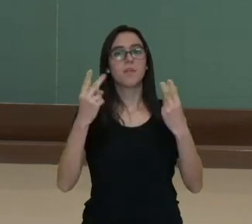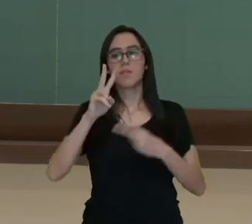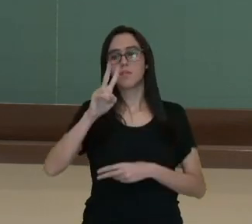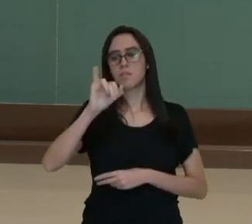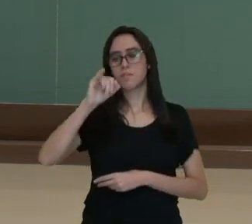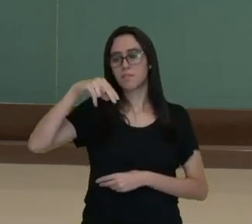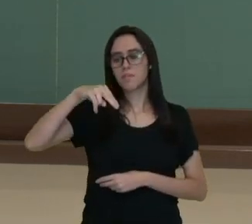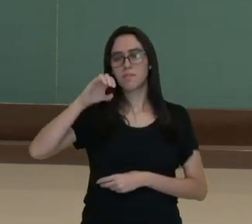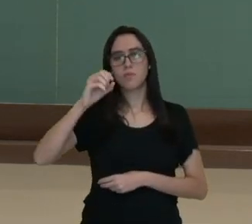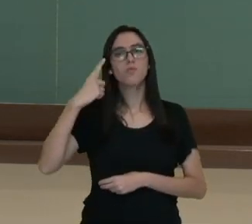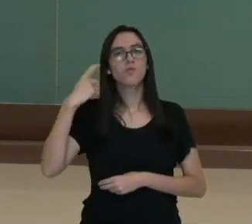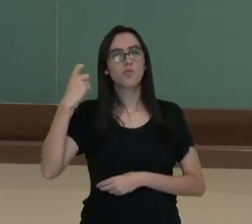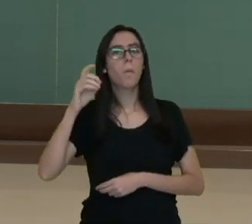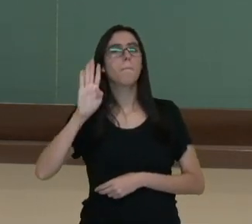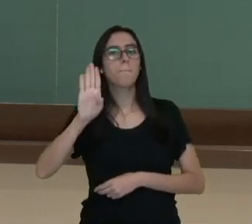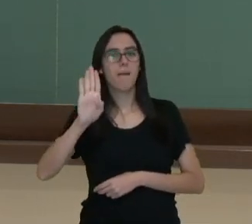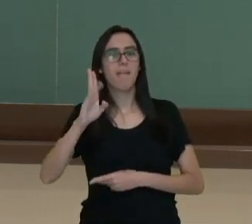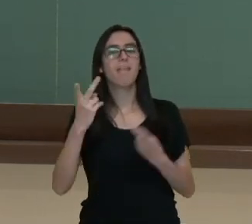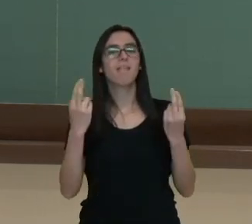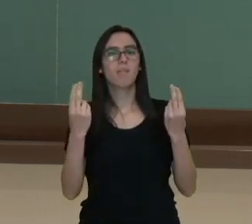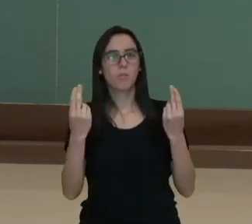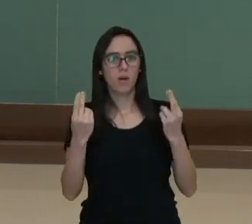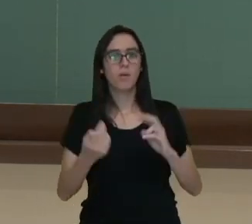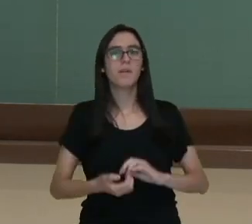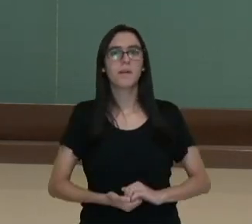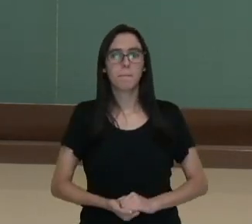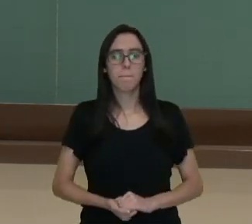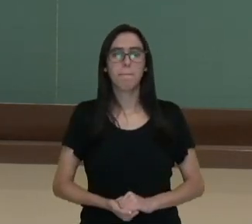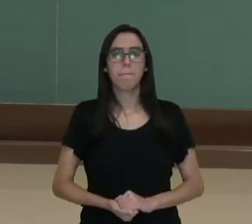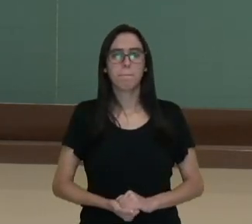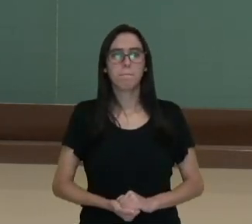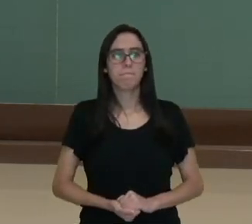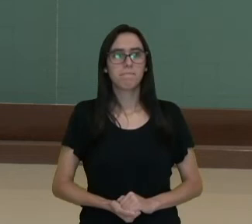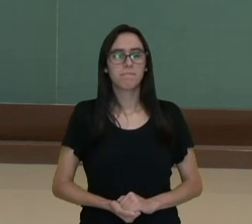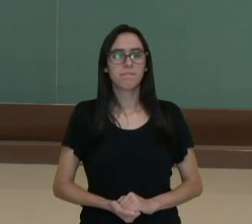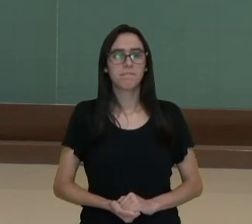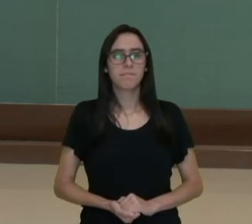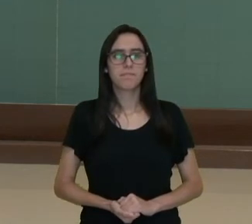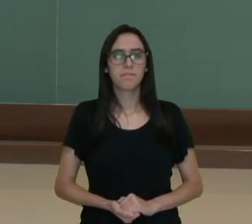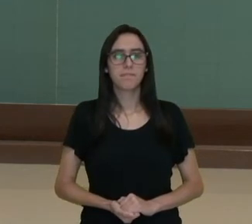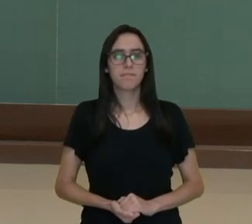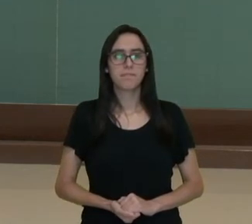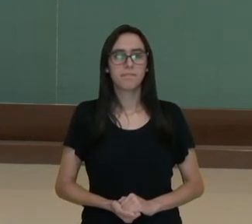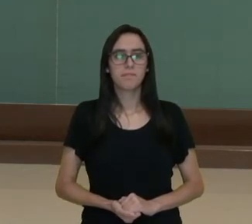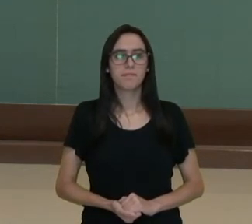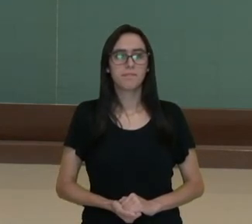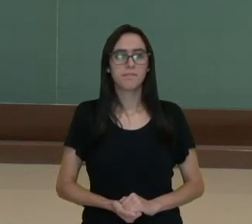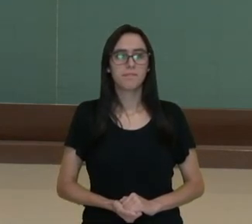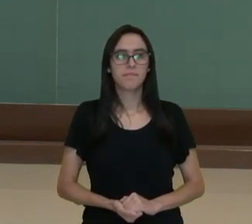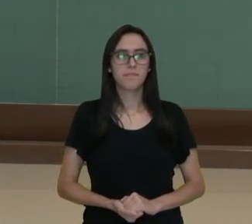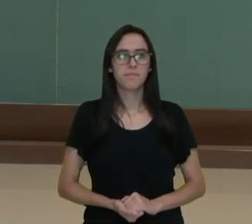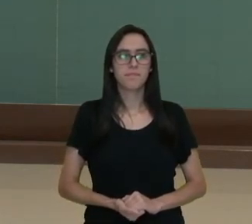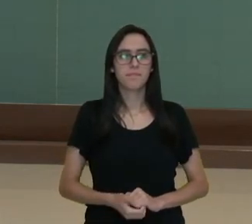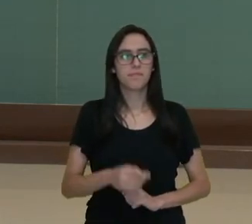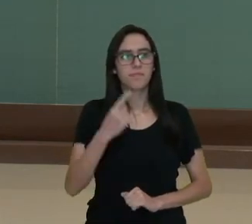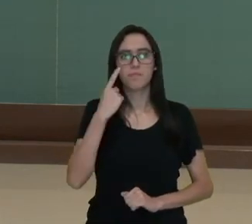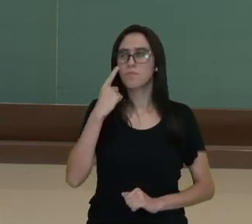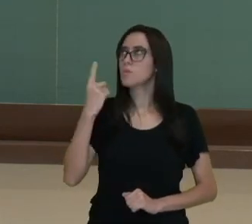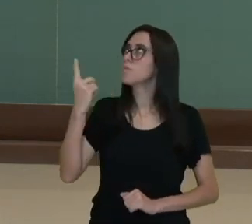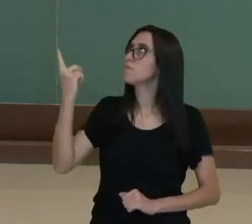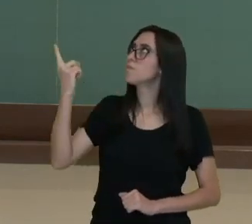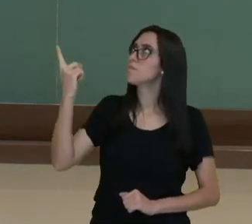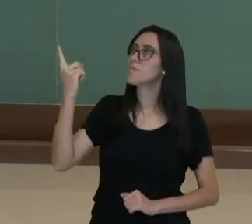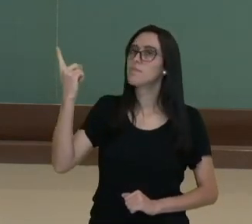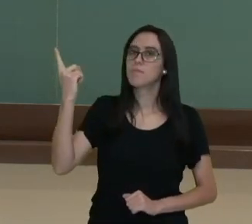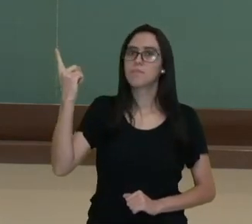bino, tá? Bola de bola mesmo e bino de vinho, né? Então, bola e bino. Ó, aqui, ó,